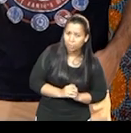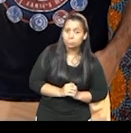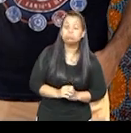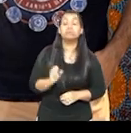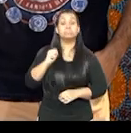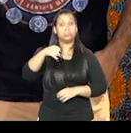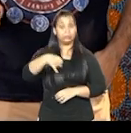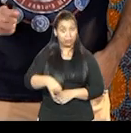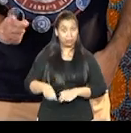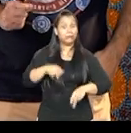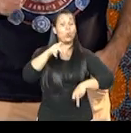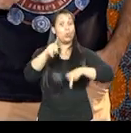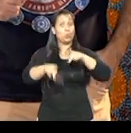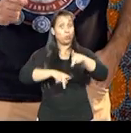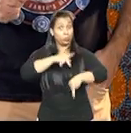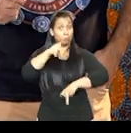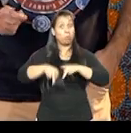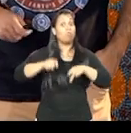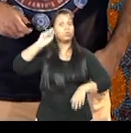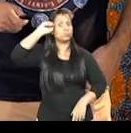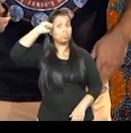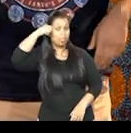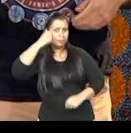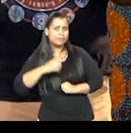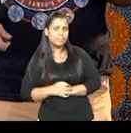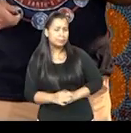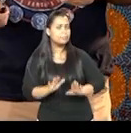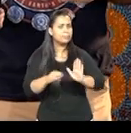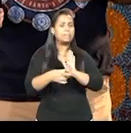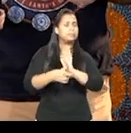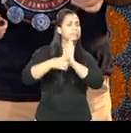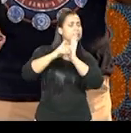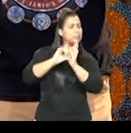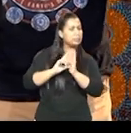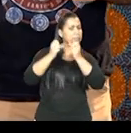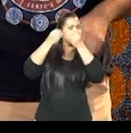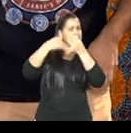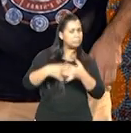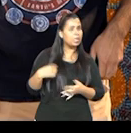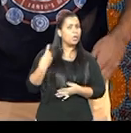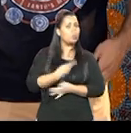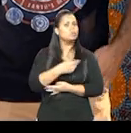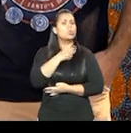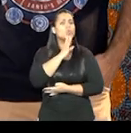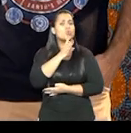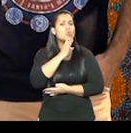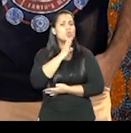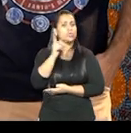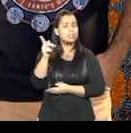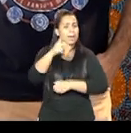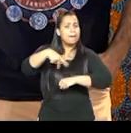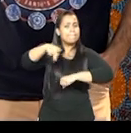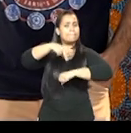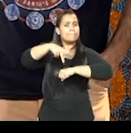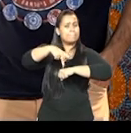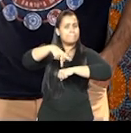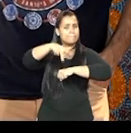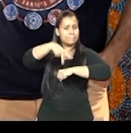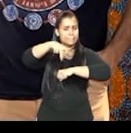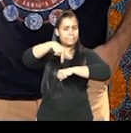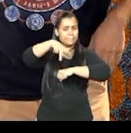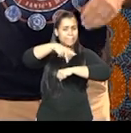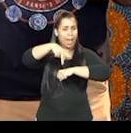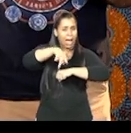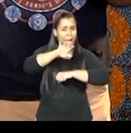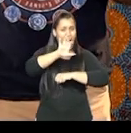Isso mesmo, são os povos africanos. Mas antes de falar um pouco deles, vamos conhecer um pouco mais sobre a África. A África é